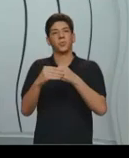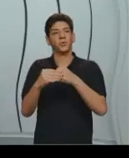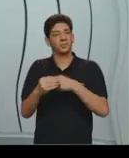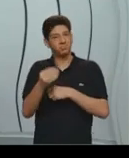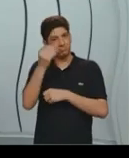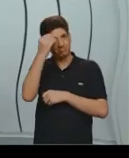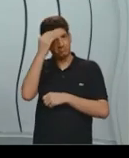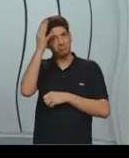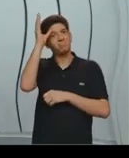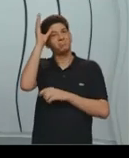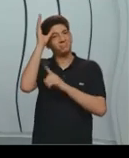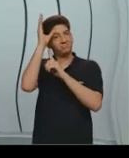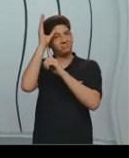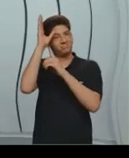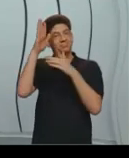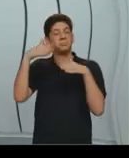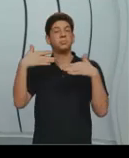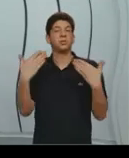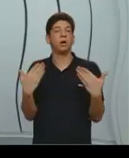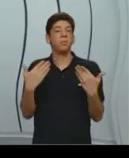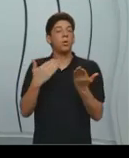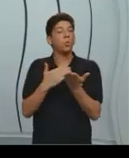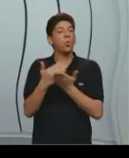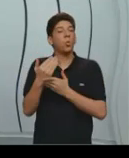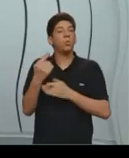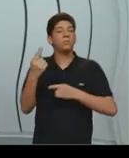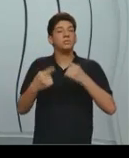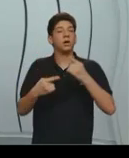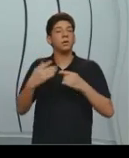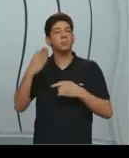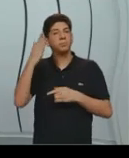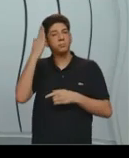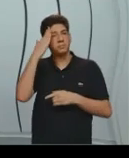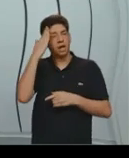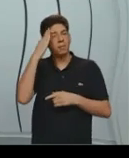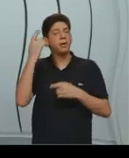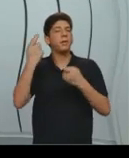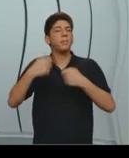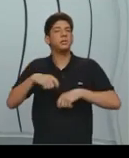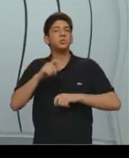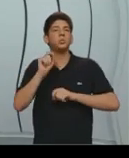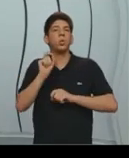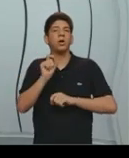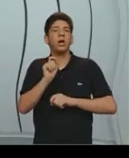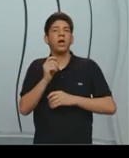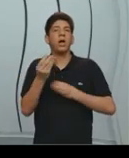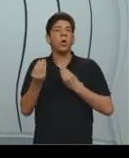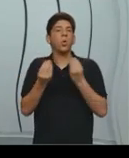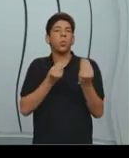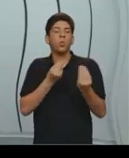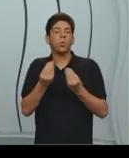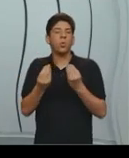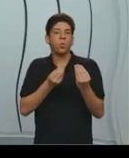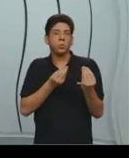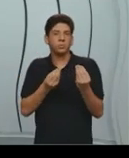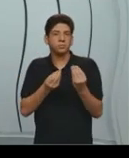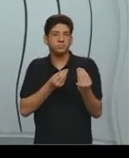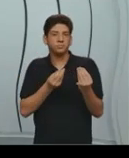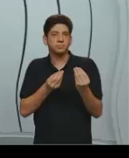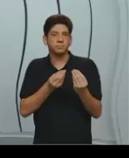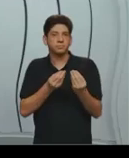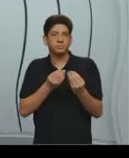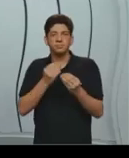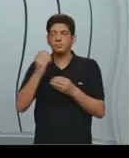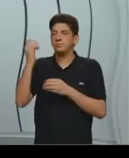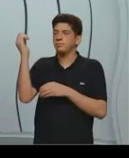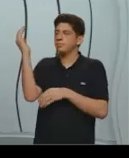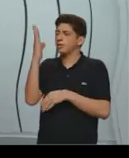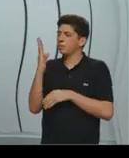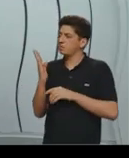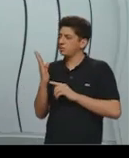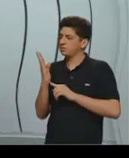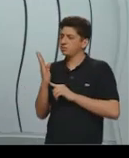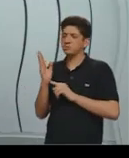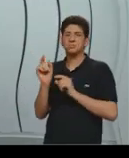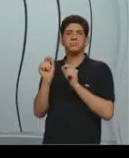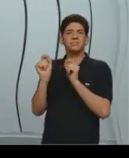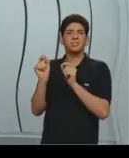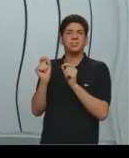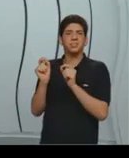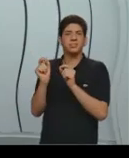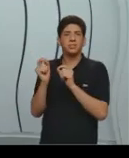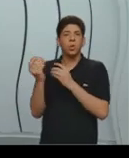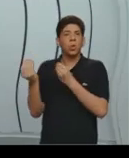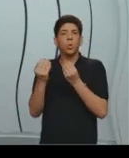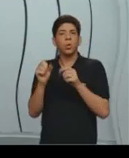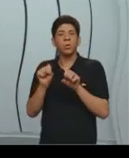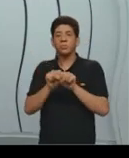começar a discutir isso, a gente tem que entender e começar a dar a resposta para essa pergunta, a gente tem que entender o que é o Brasil, como é que funciona o sistema